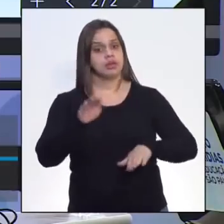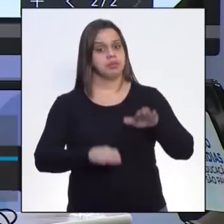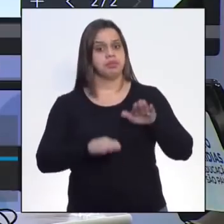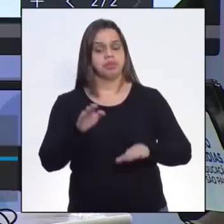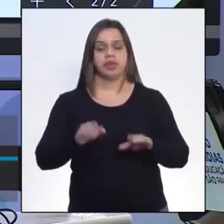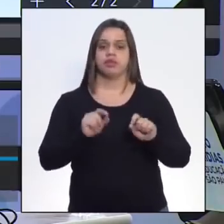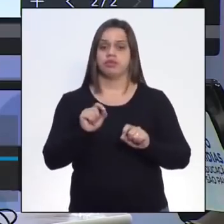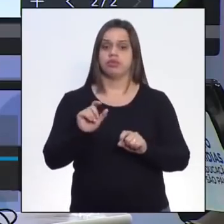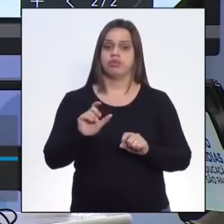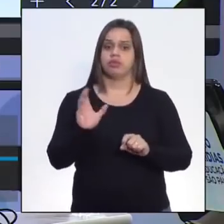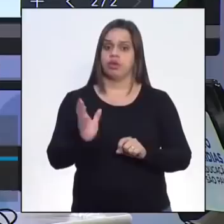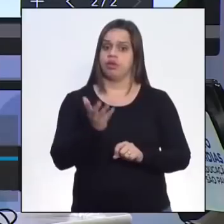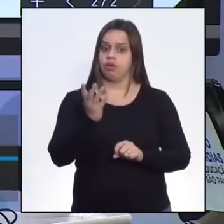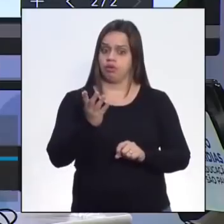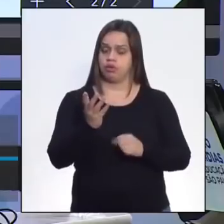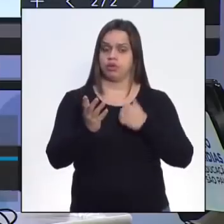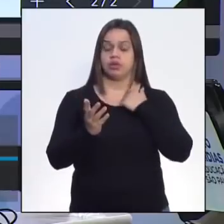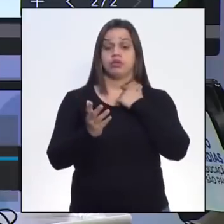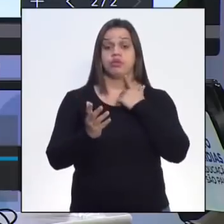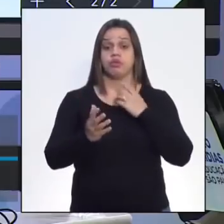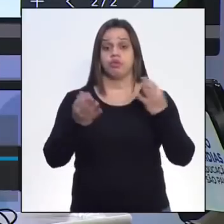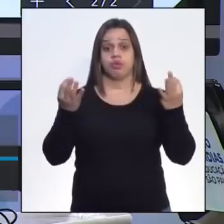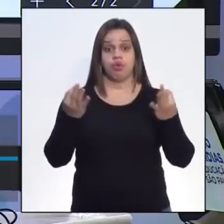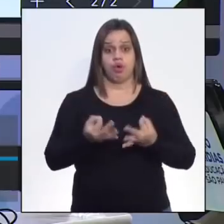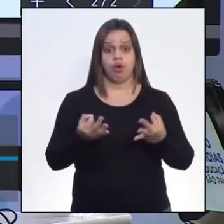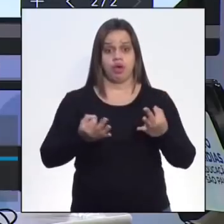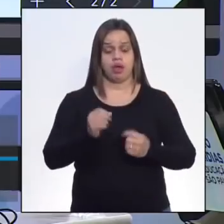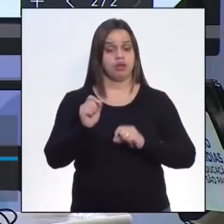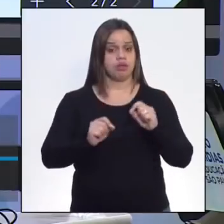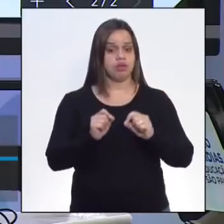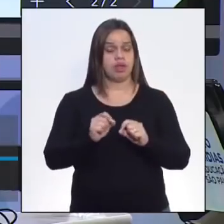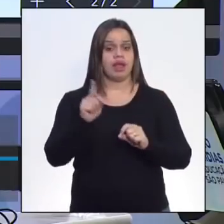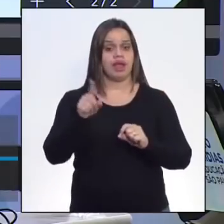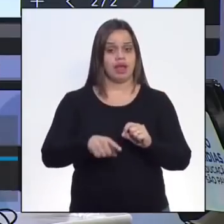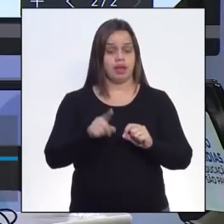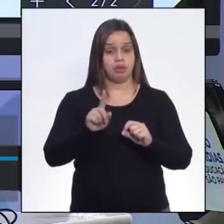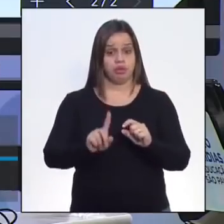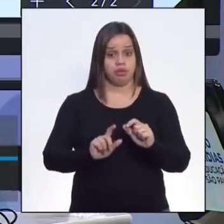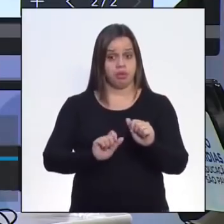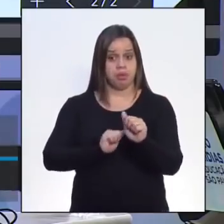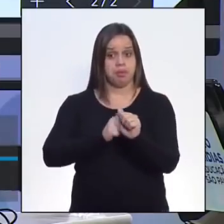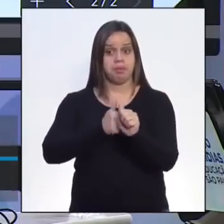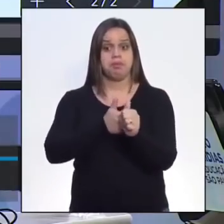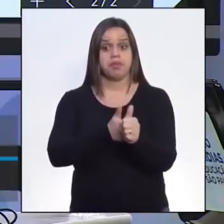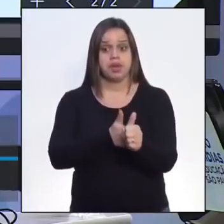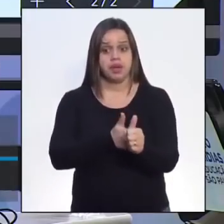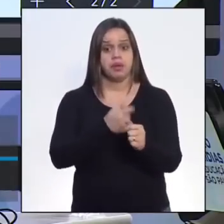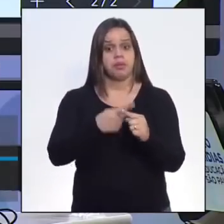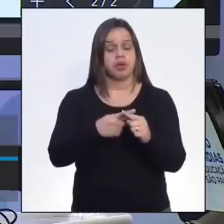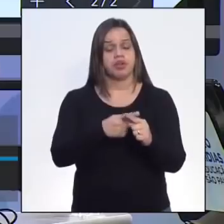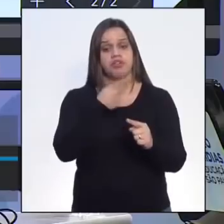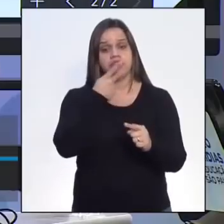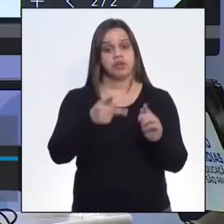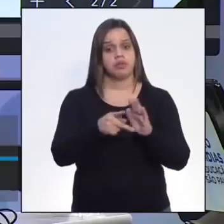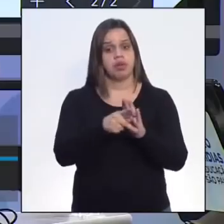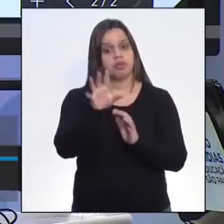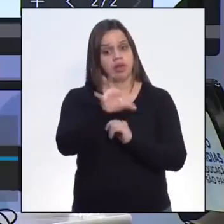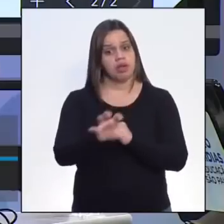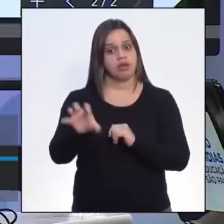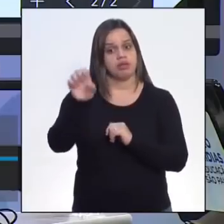da situação. O correto, por aproximação, já que estamos falando de arredondamento, ele vem